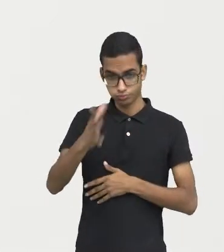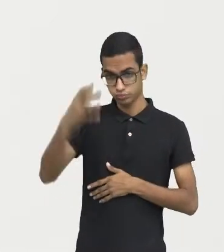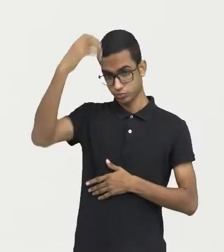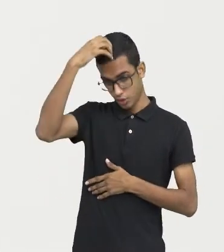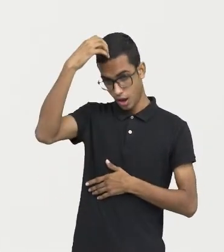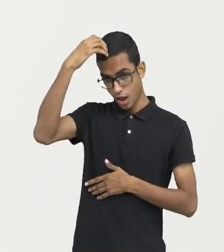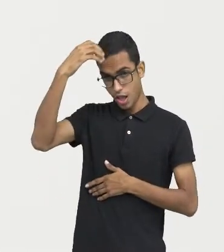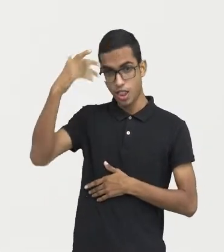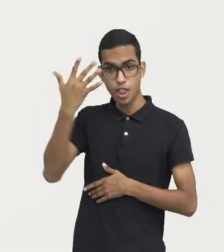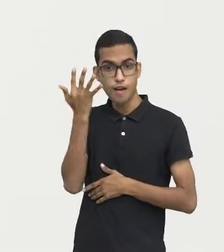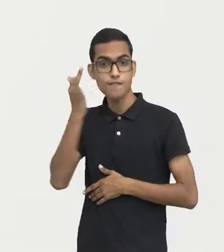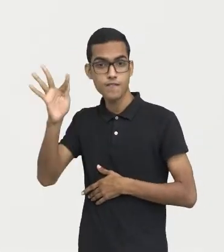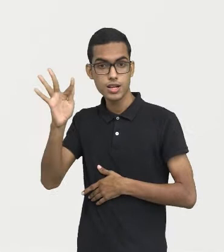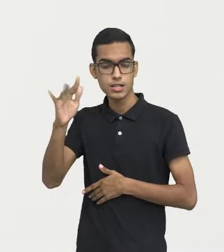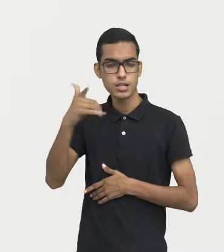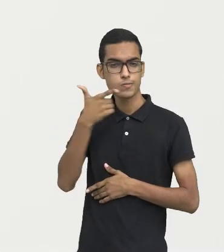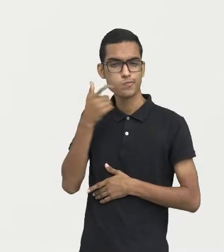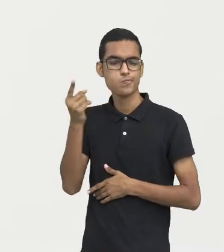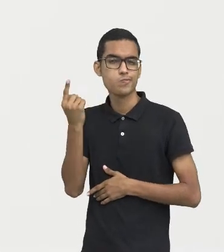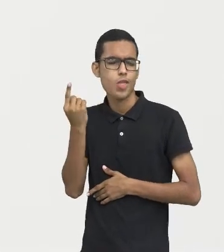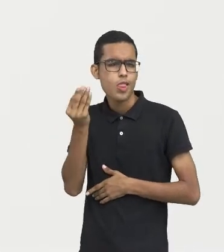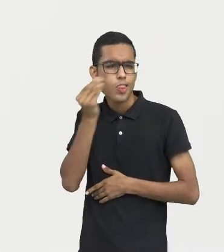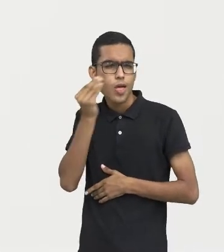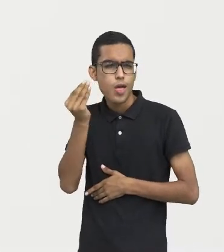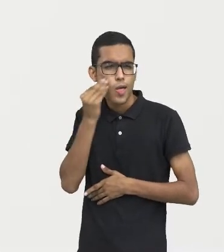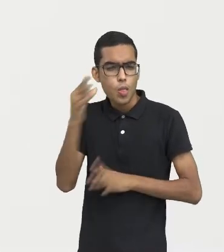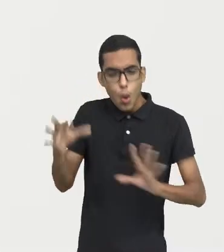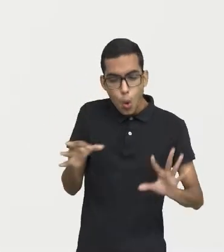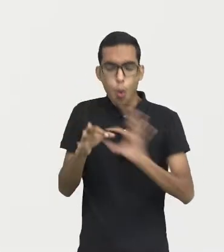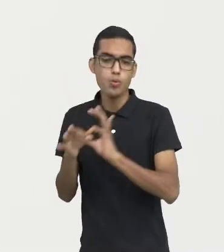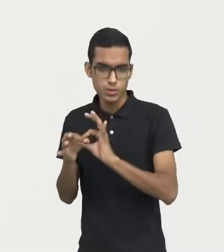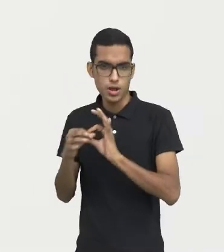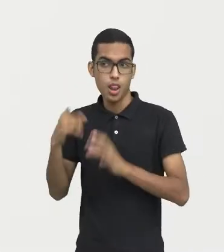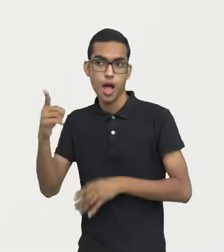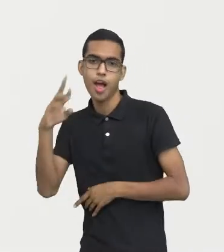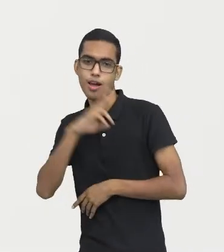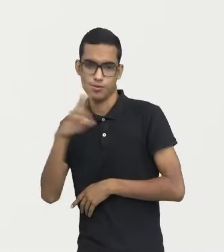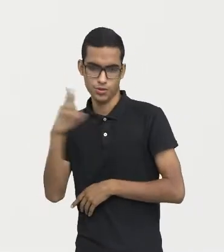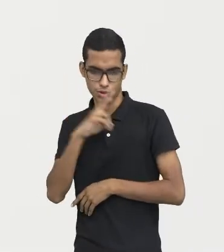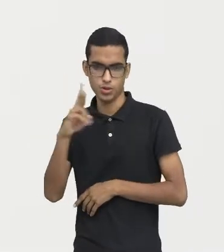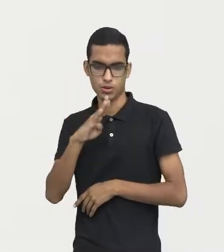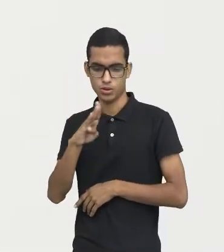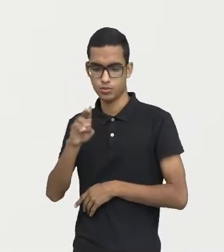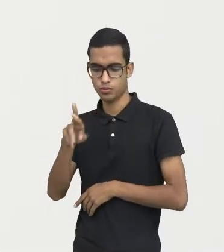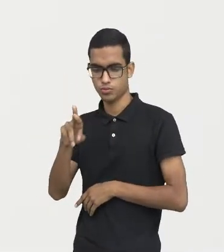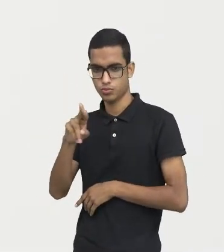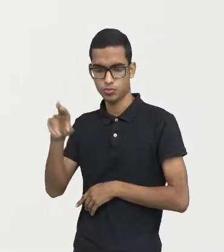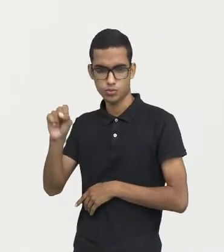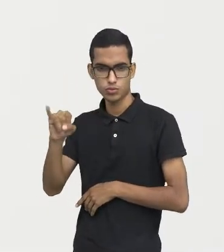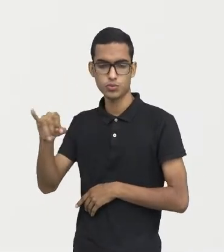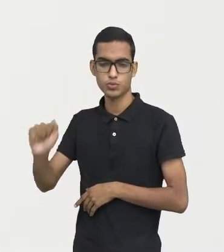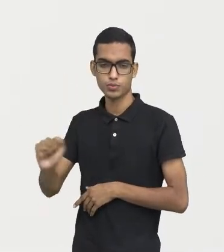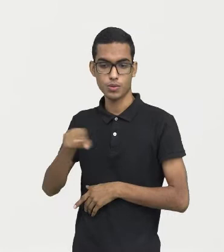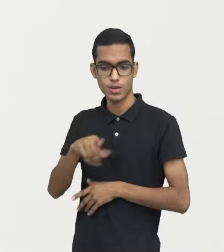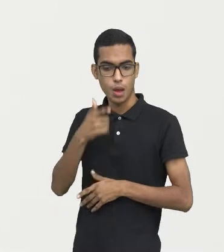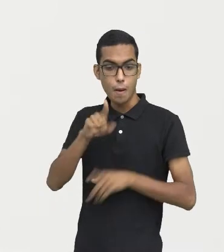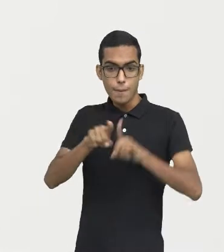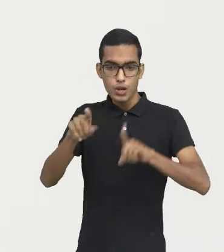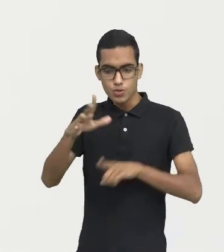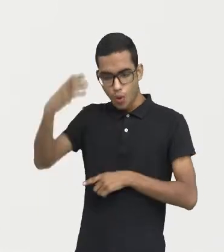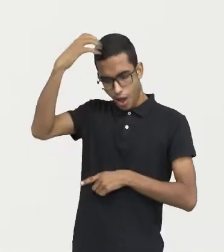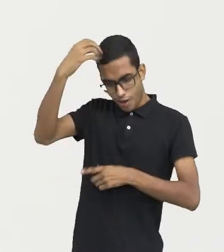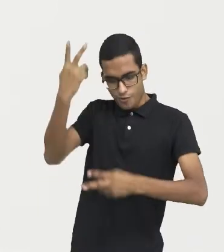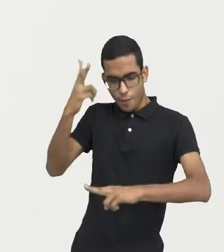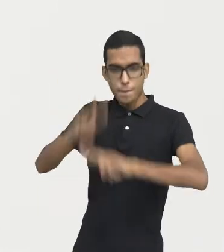E essa aliança não dá certo, o rei acaba sendo levado de volta para a França, onde ele vai ser